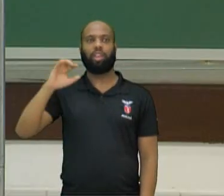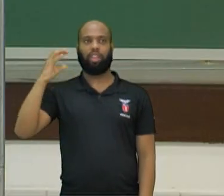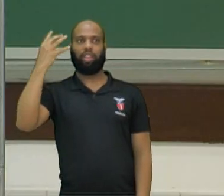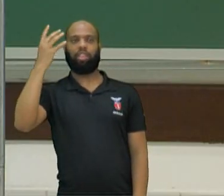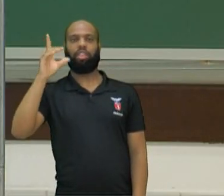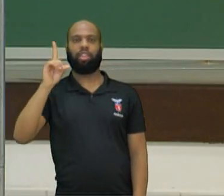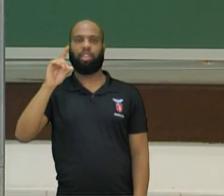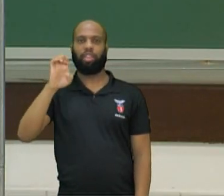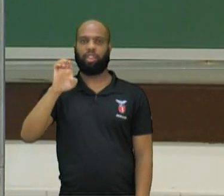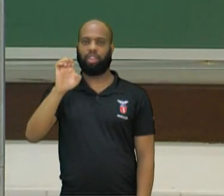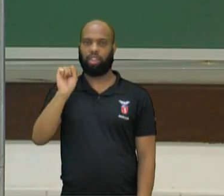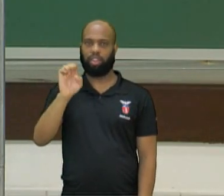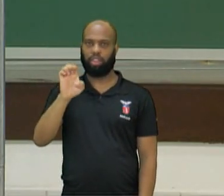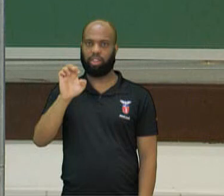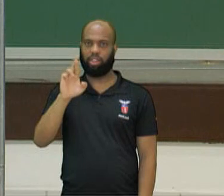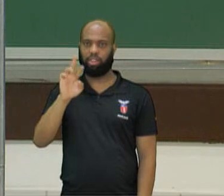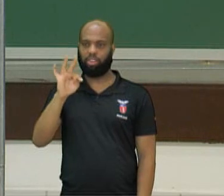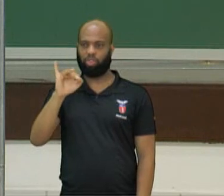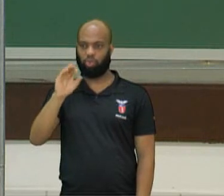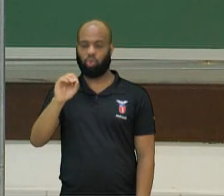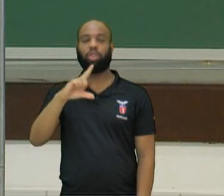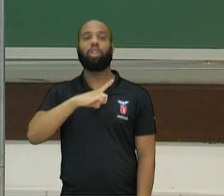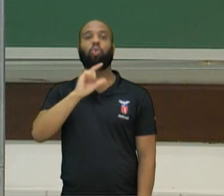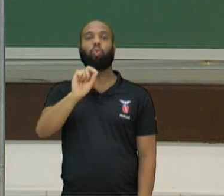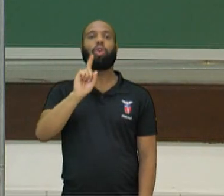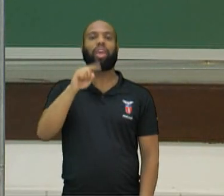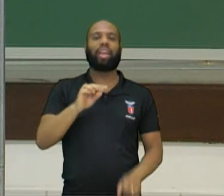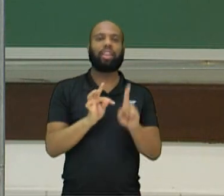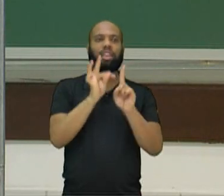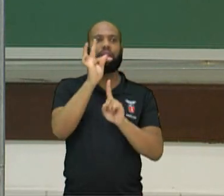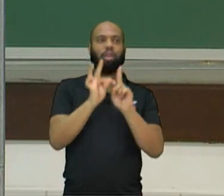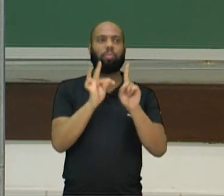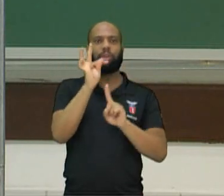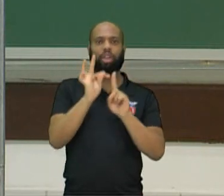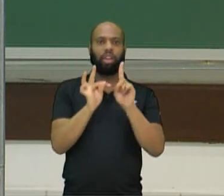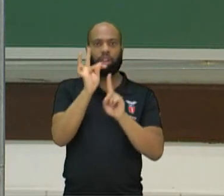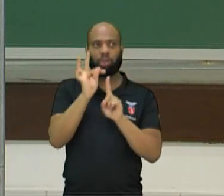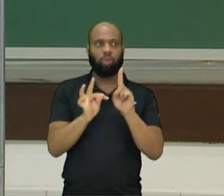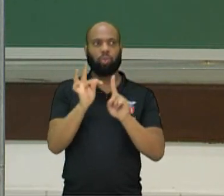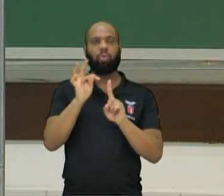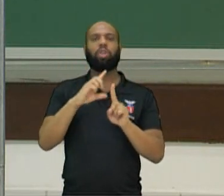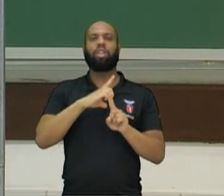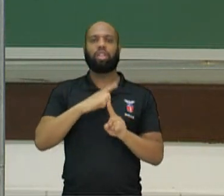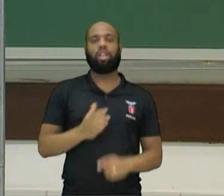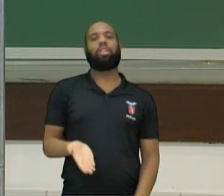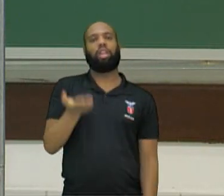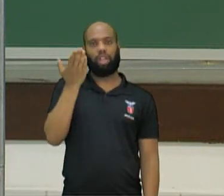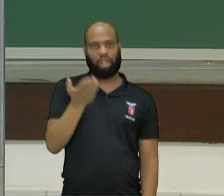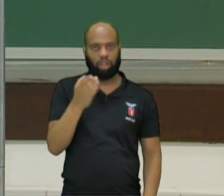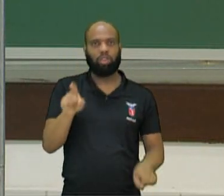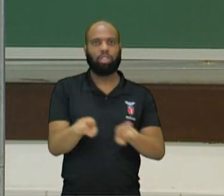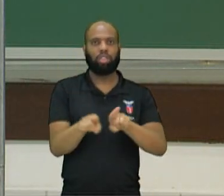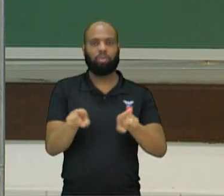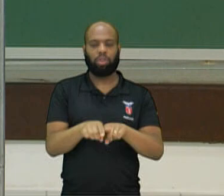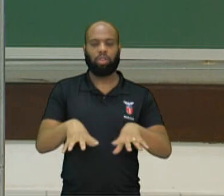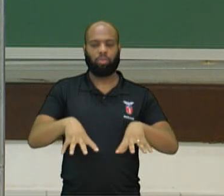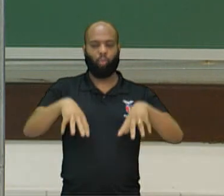Clima desértico nós vamos encontrar temperaturas bastante elevadas, nós vamos também encontrar um clima